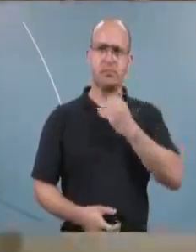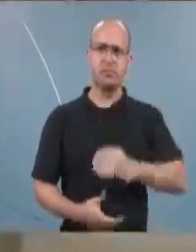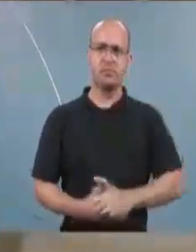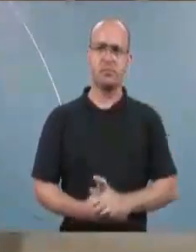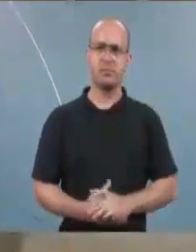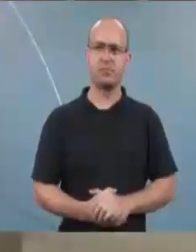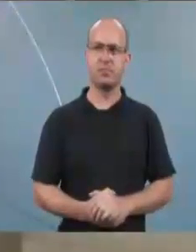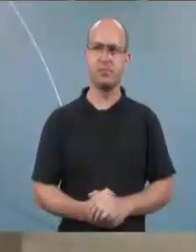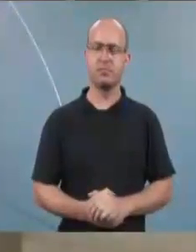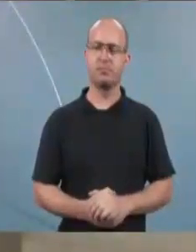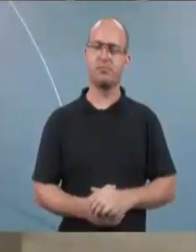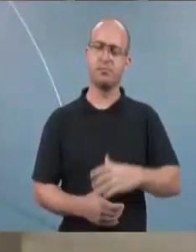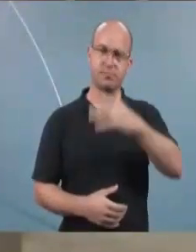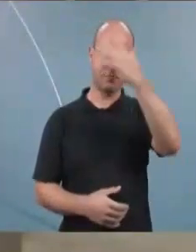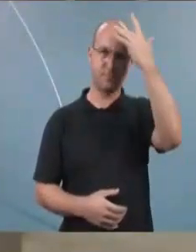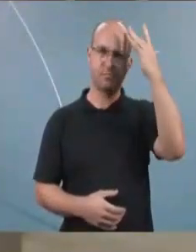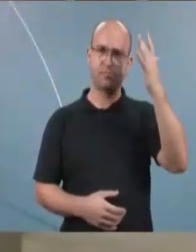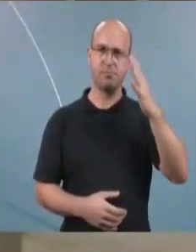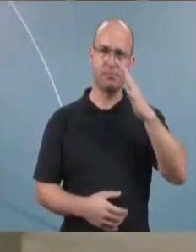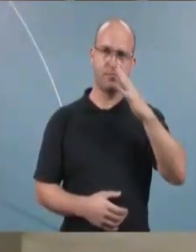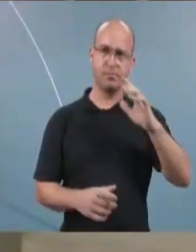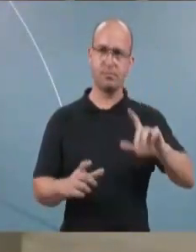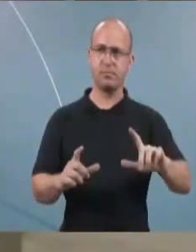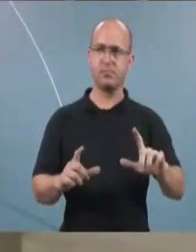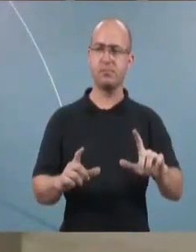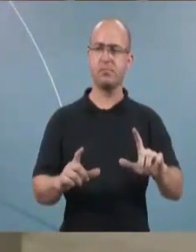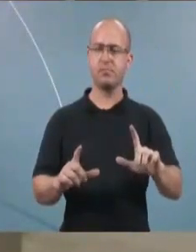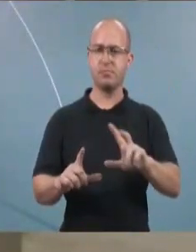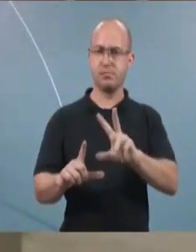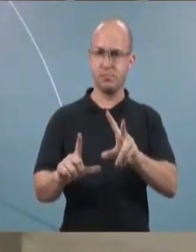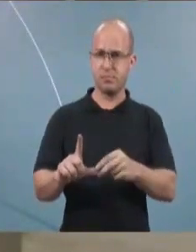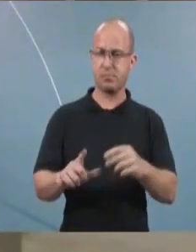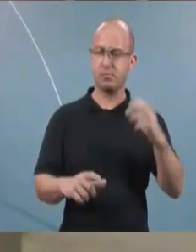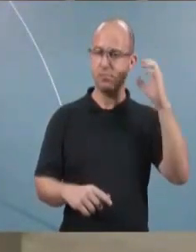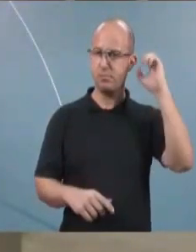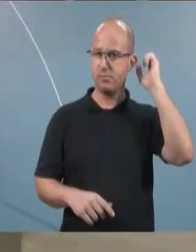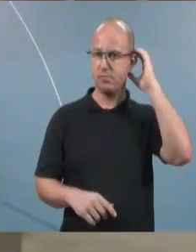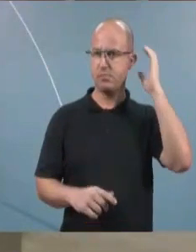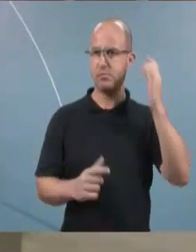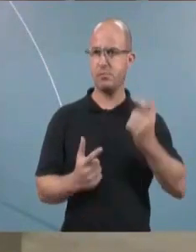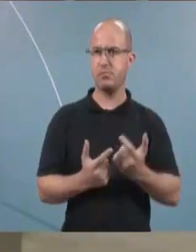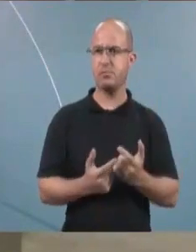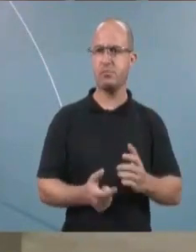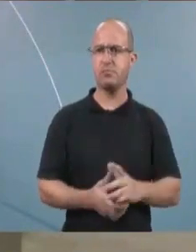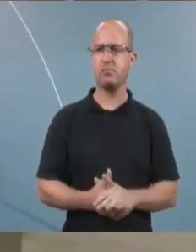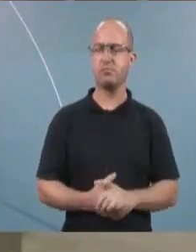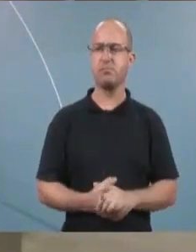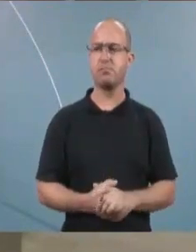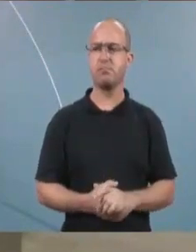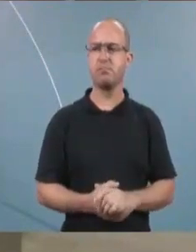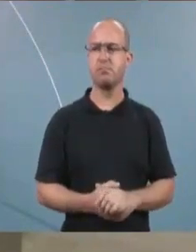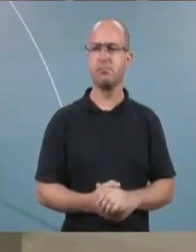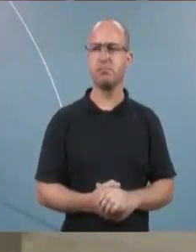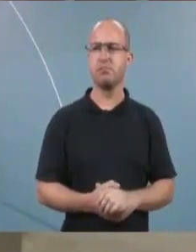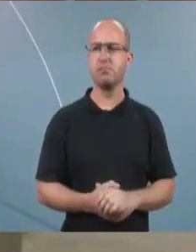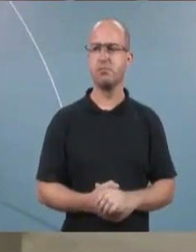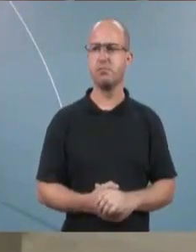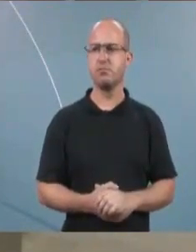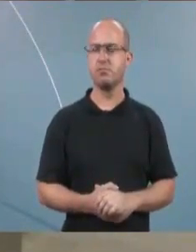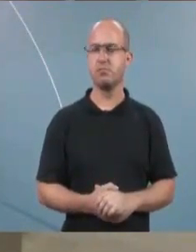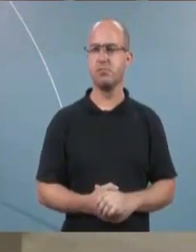deputadas telespectador da TV Assembleia ouvintes da Rádio Assembleia eu vim aqui que hoje